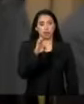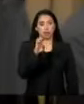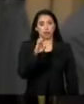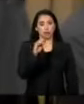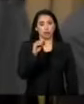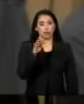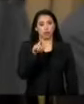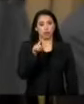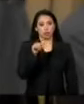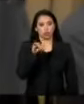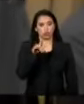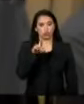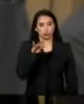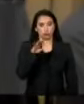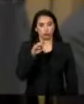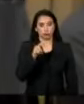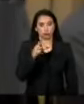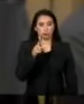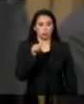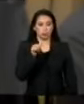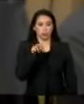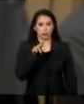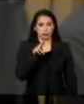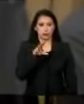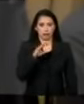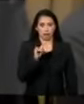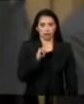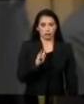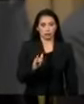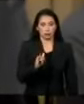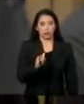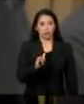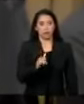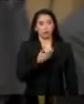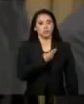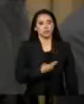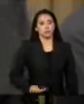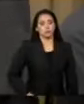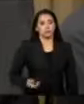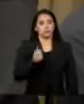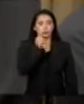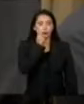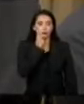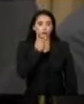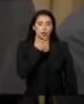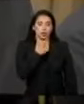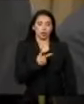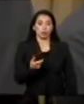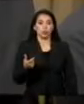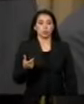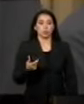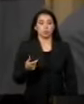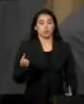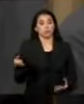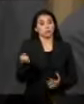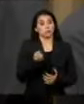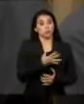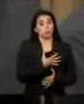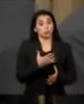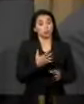Vossa Excelência, ministro relator Marco Aurélio, colocou a situação de novos ares. E eu